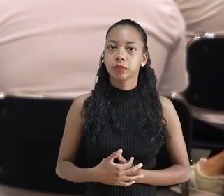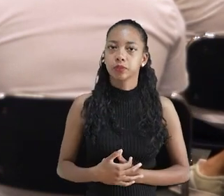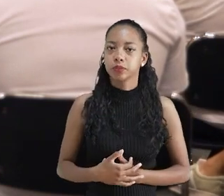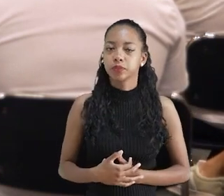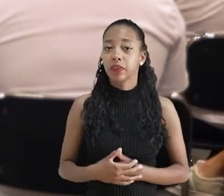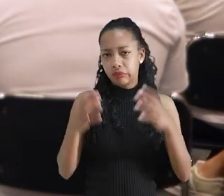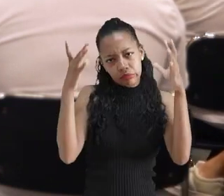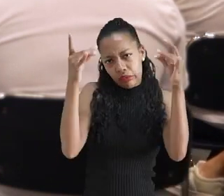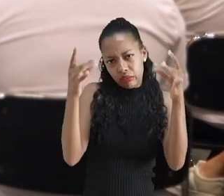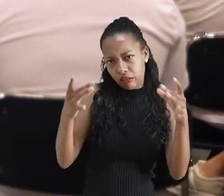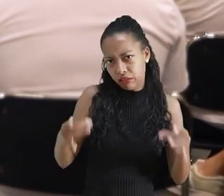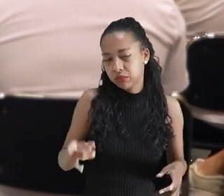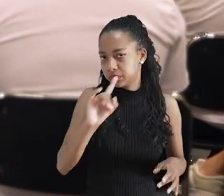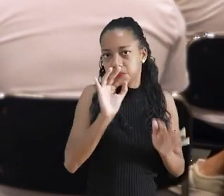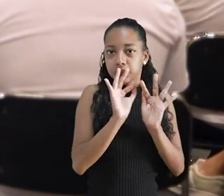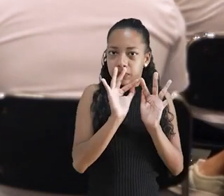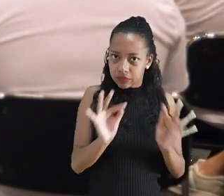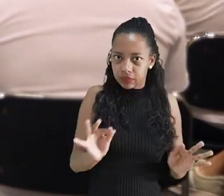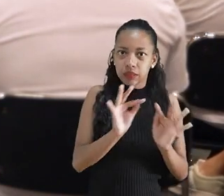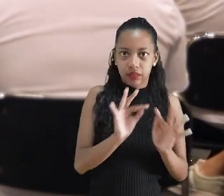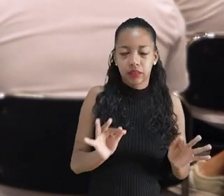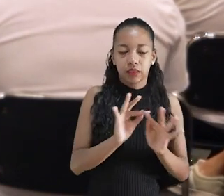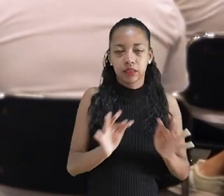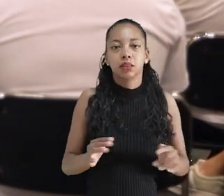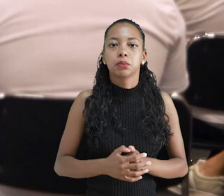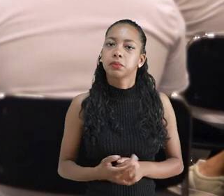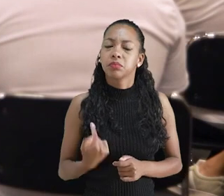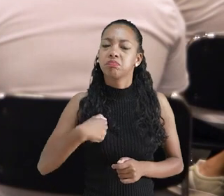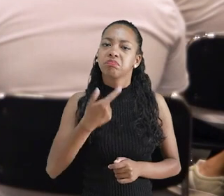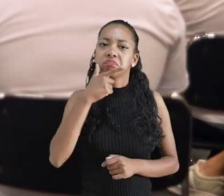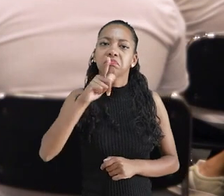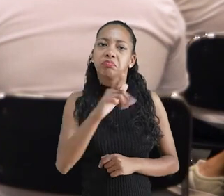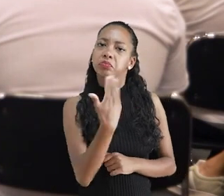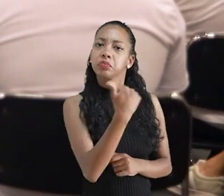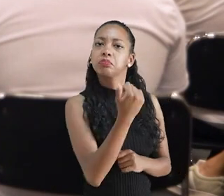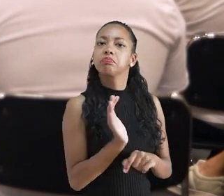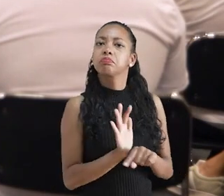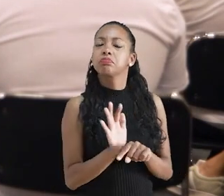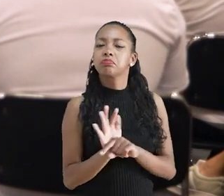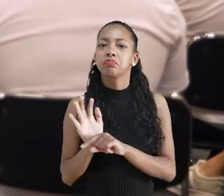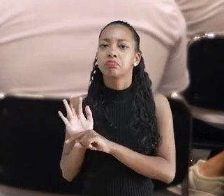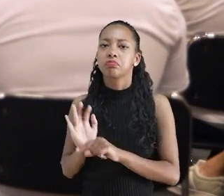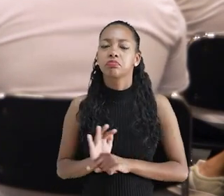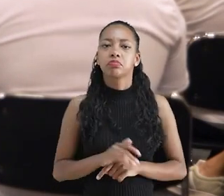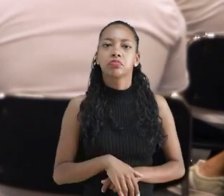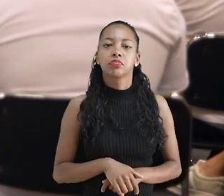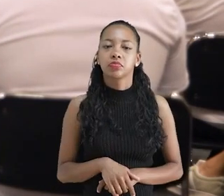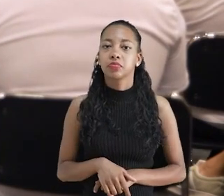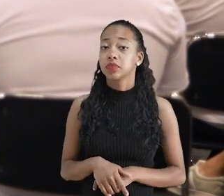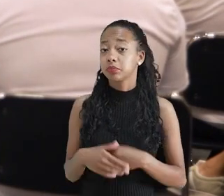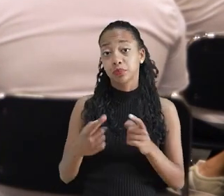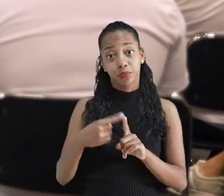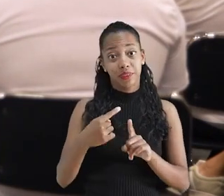eh sóciocultural né aonde tinha lá os movimentos sociais e tudo mais e aí eh